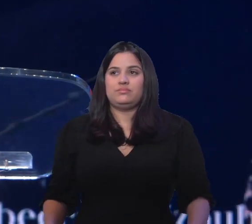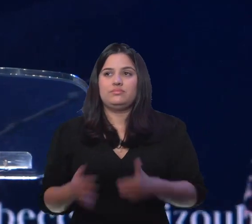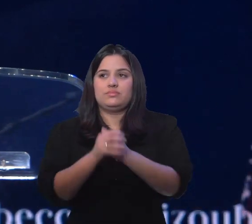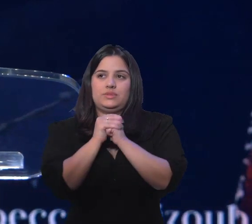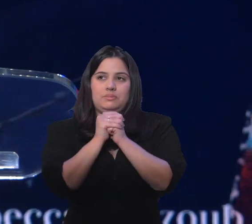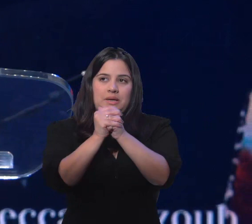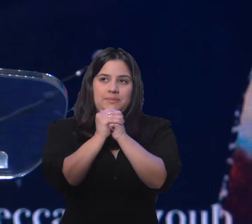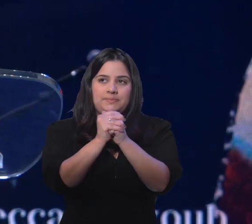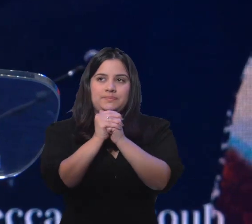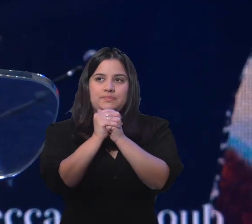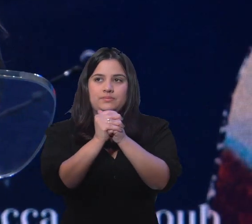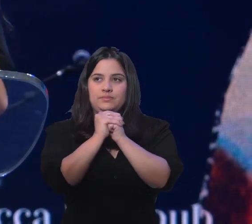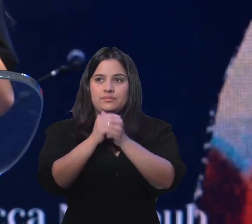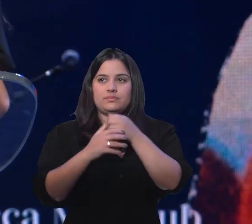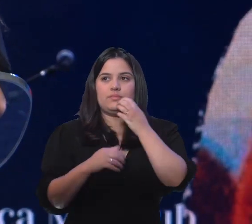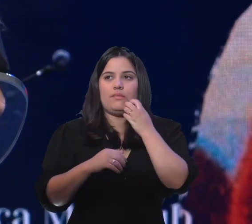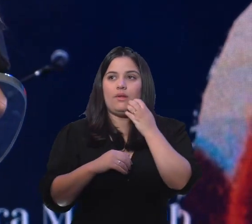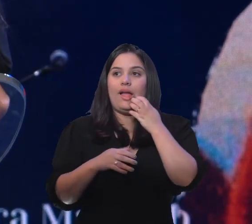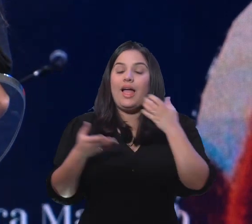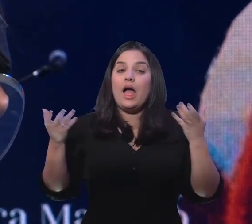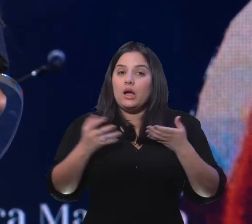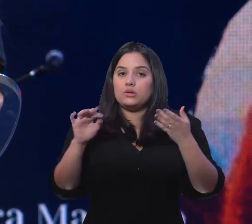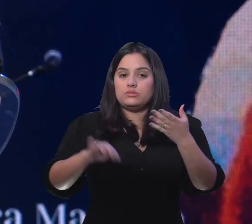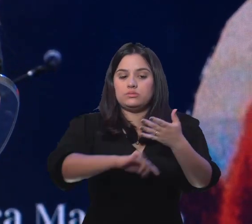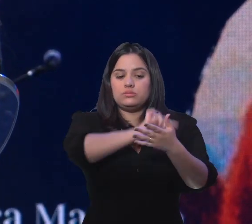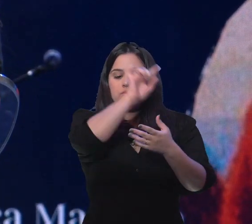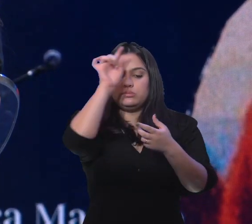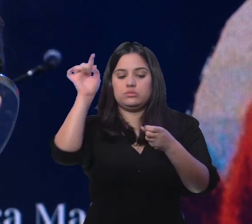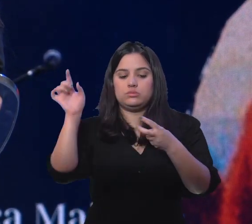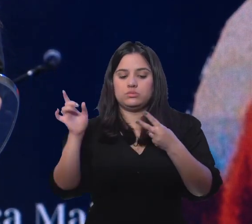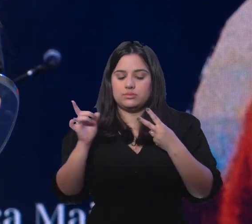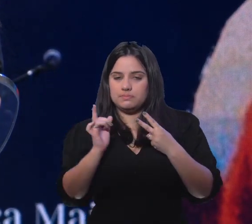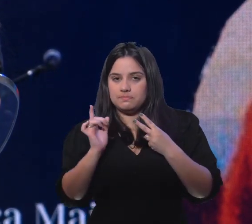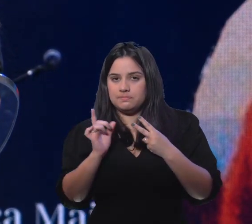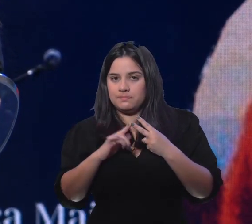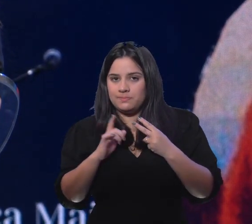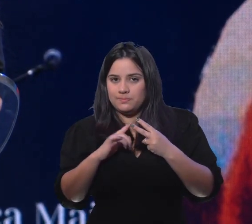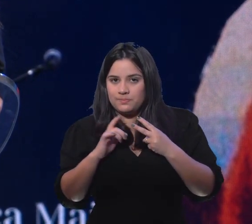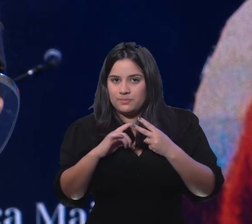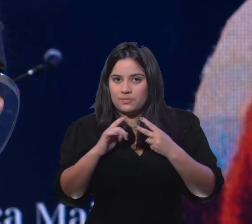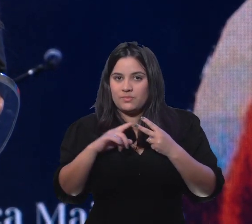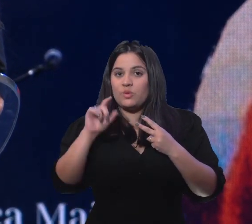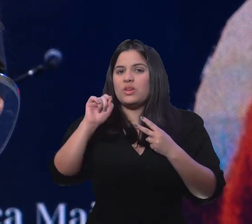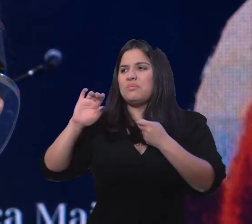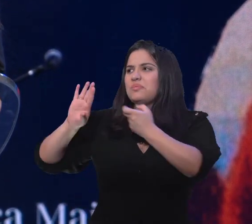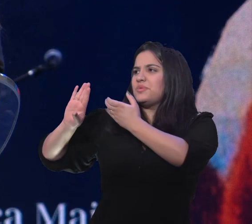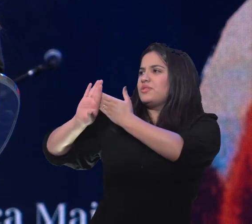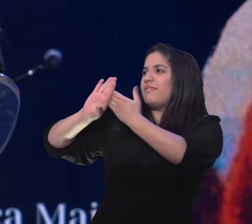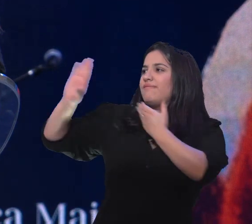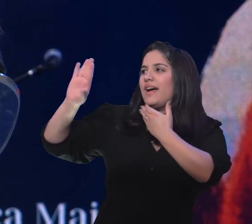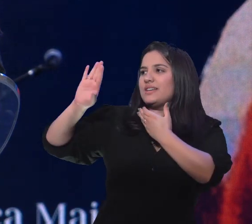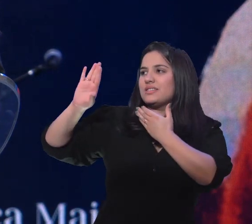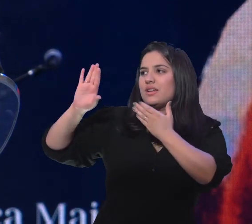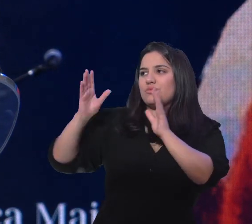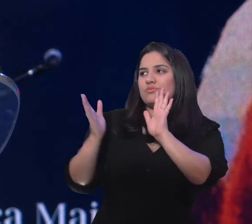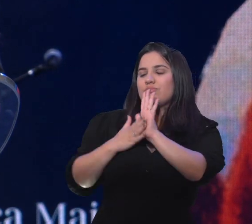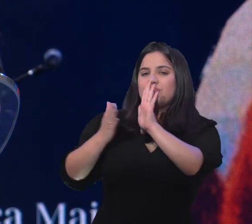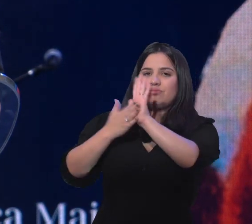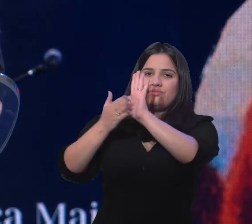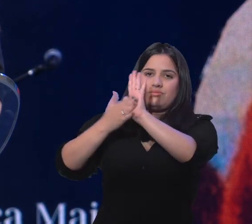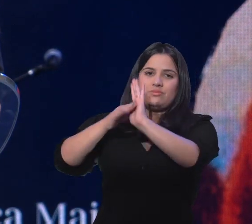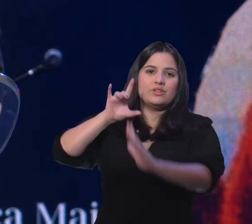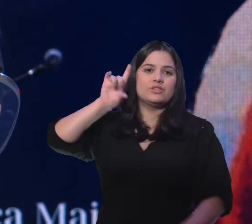gente. A segunda fortaleza que nos afasta dos propósitos de Deus é a rebeldia.